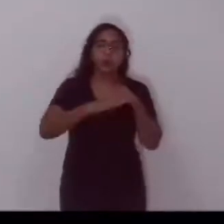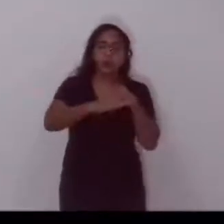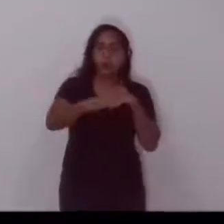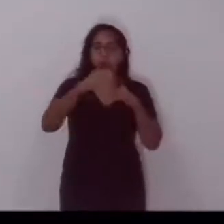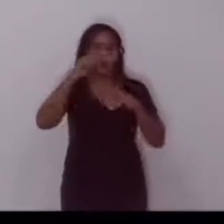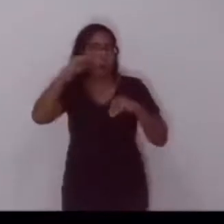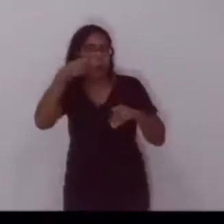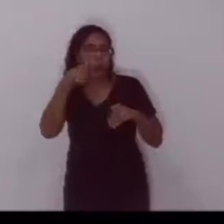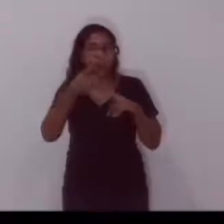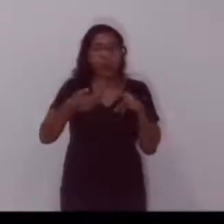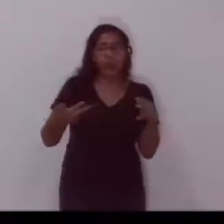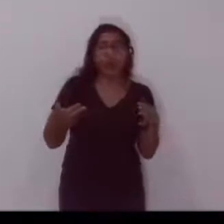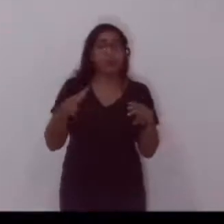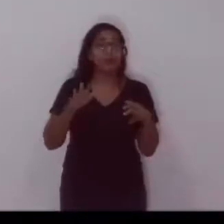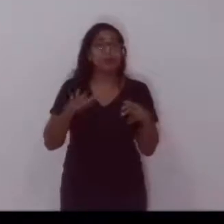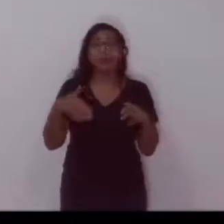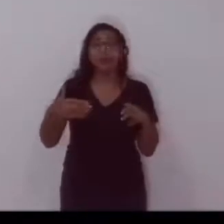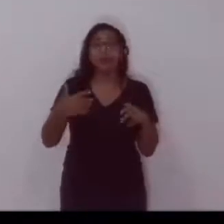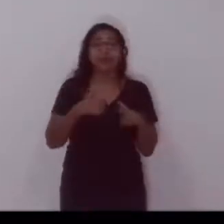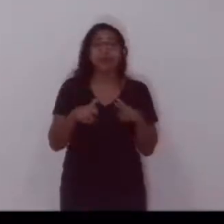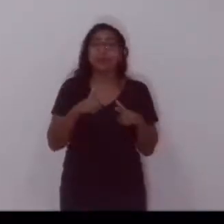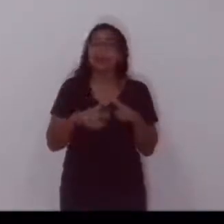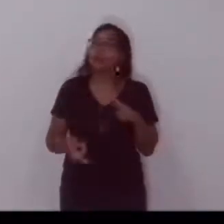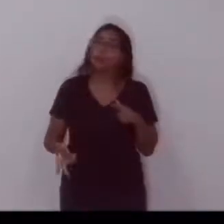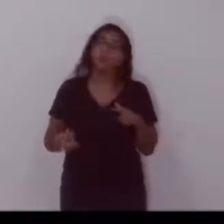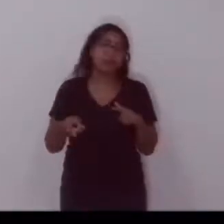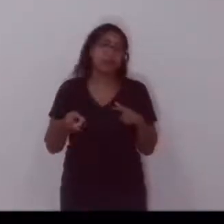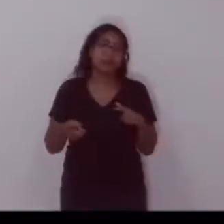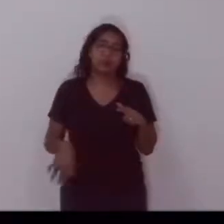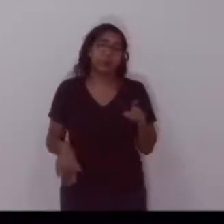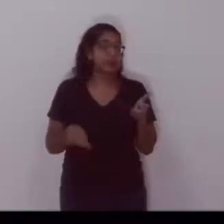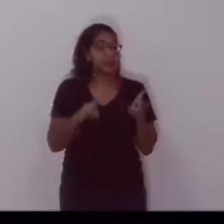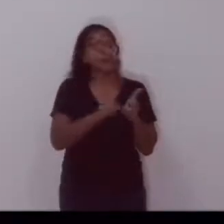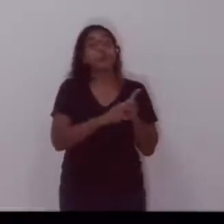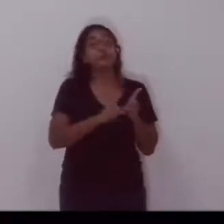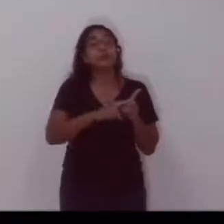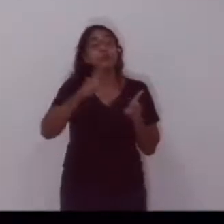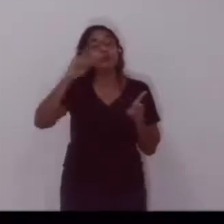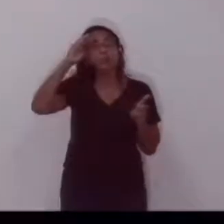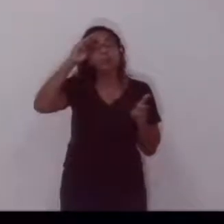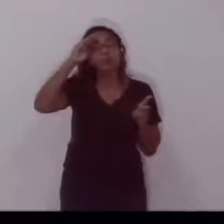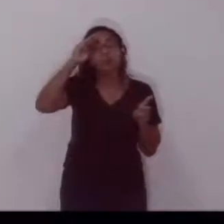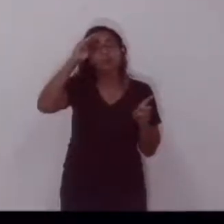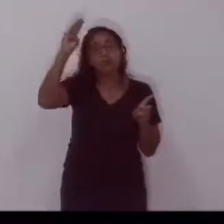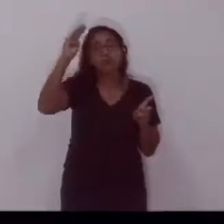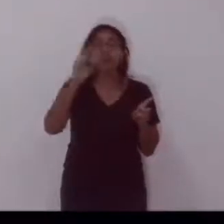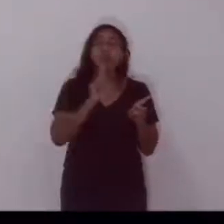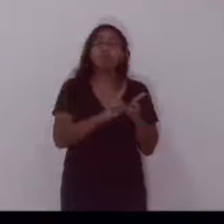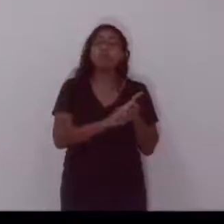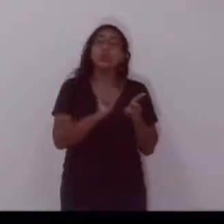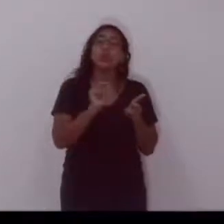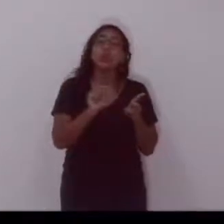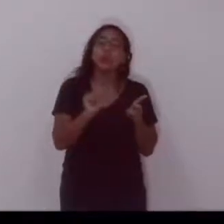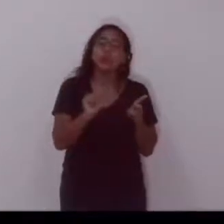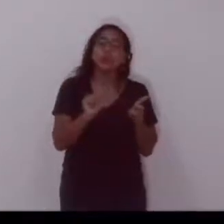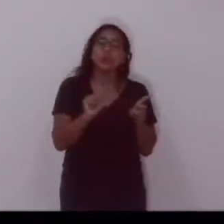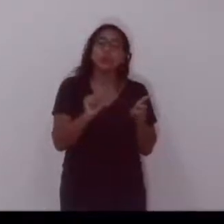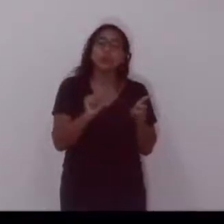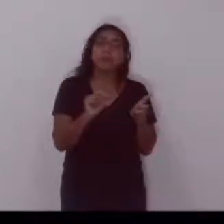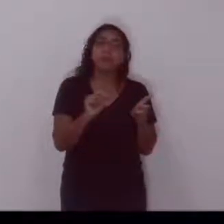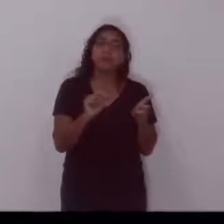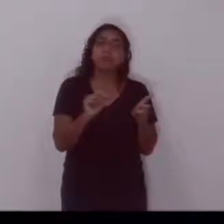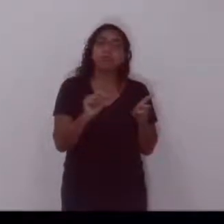visualizado, e a gente perde uma oportunidade. O segundo ponto, que eu acho para mim o principal, que é o humano e social, não é? Como é